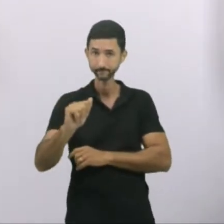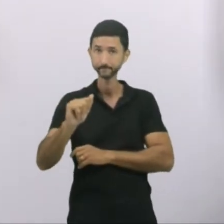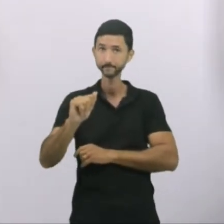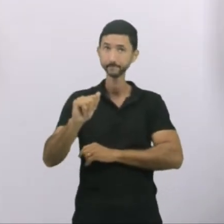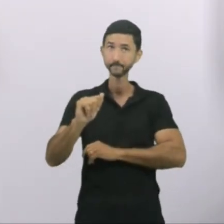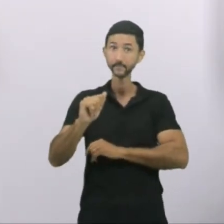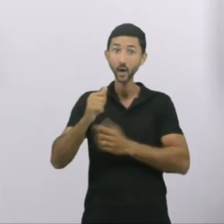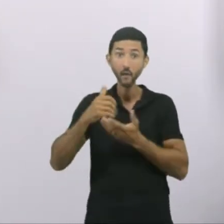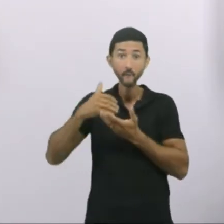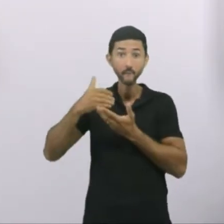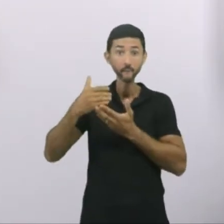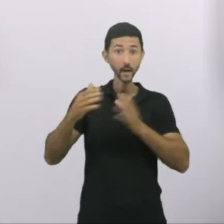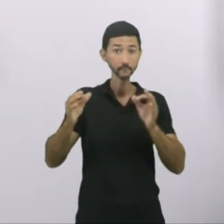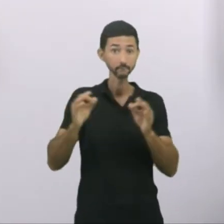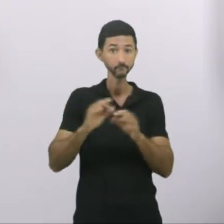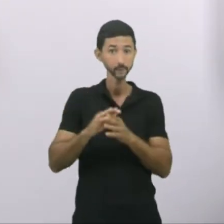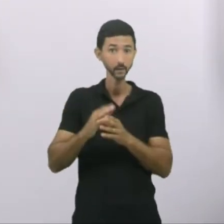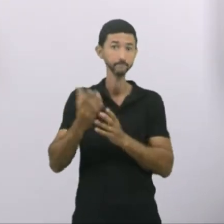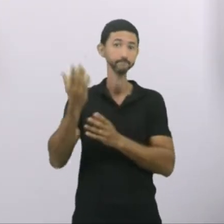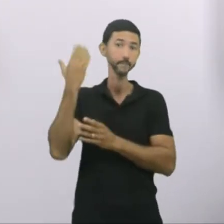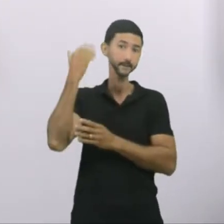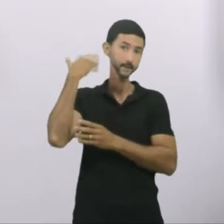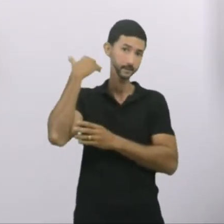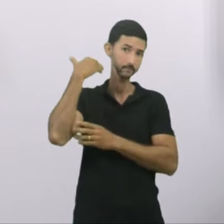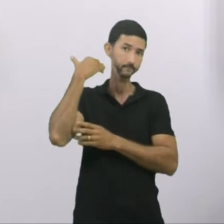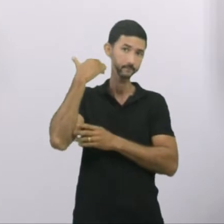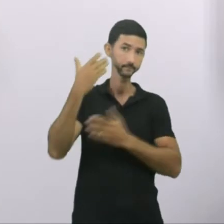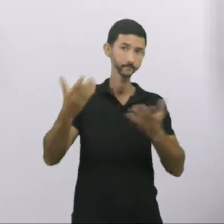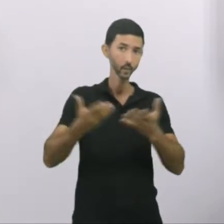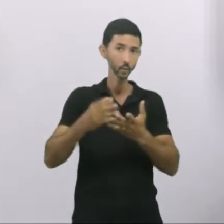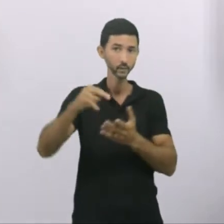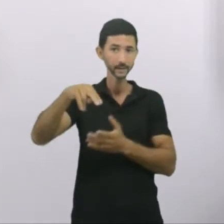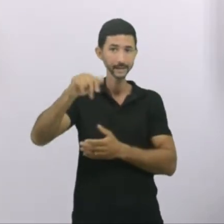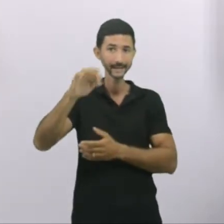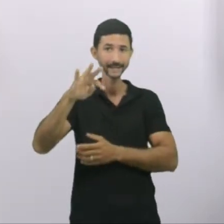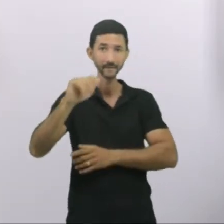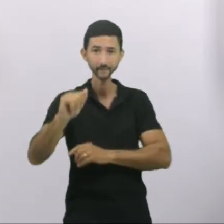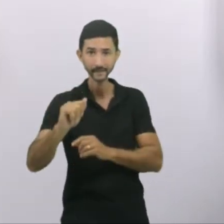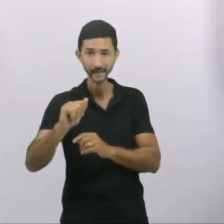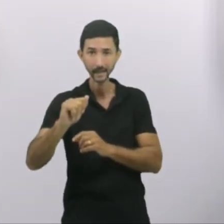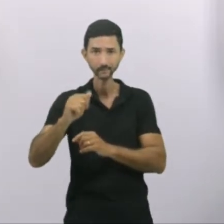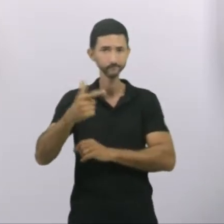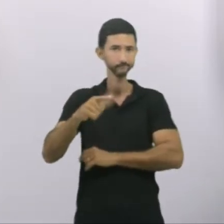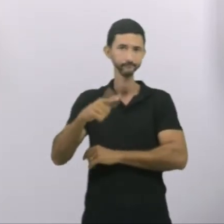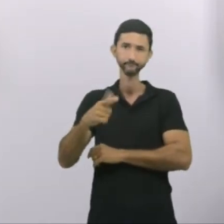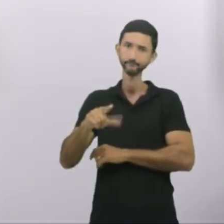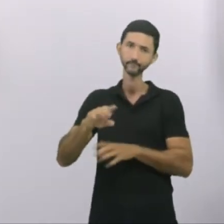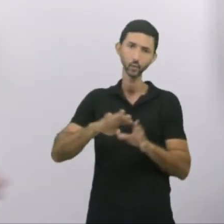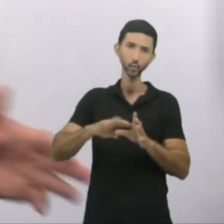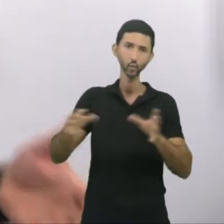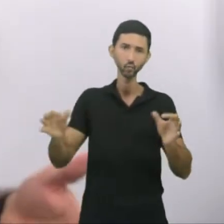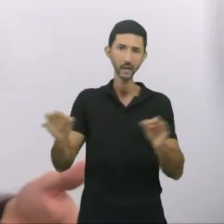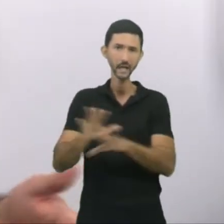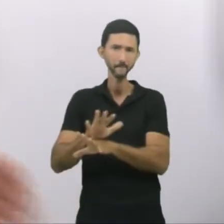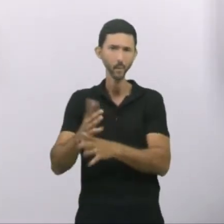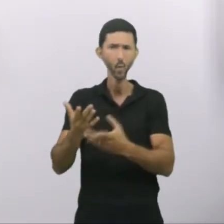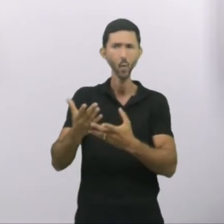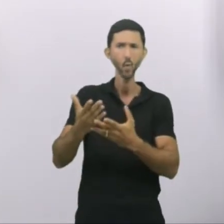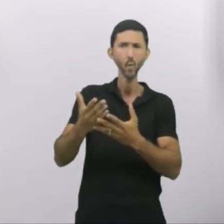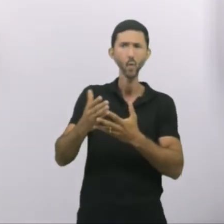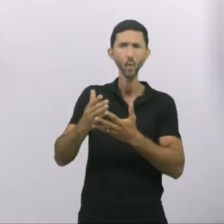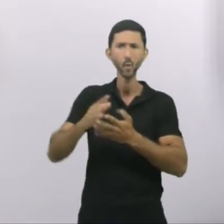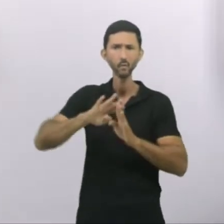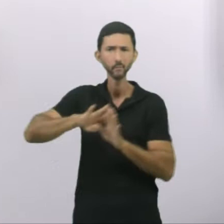eu disse foi, porque hoje o NAFTA não mais existe. Mas e aí, professor, ele foi